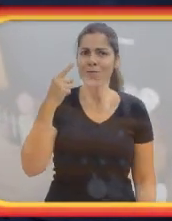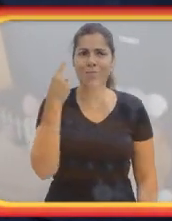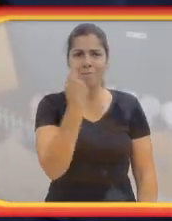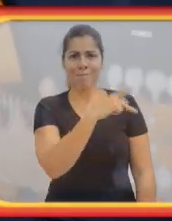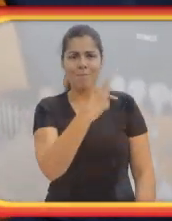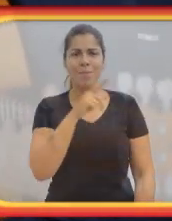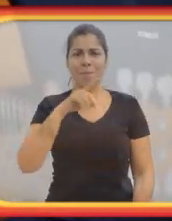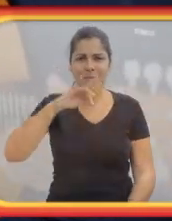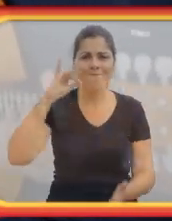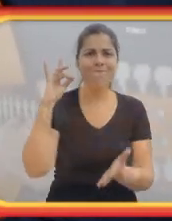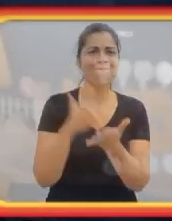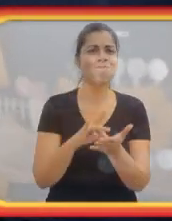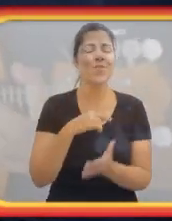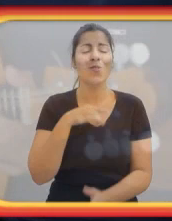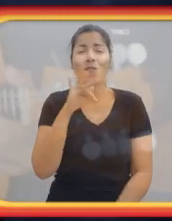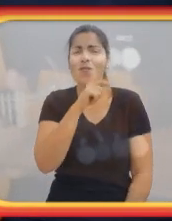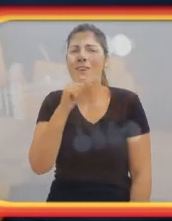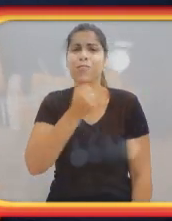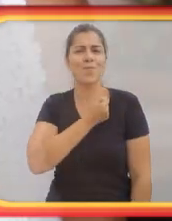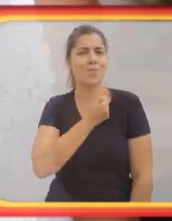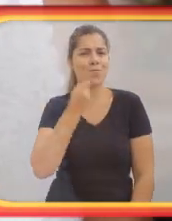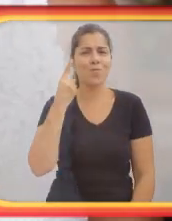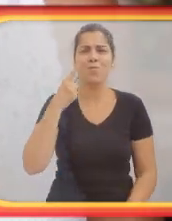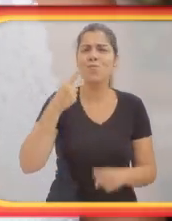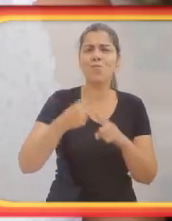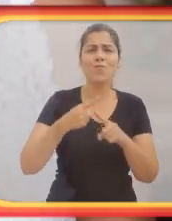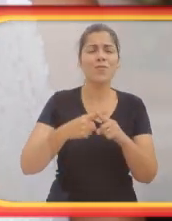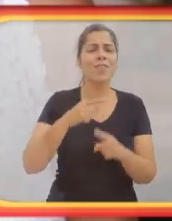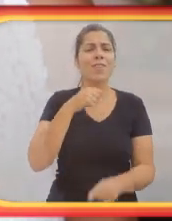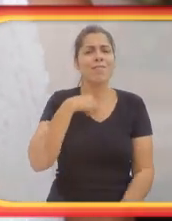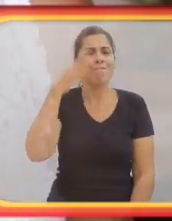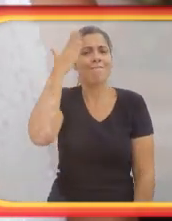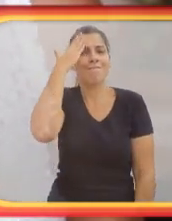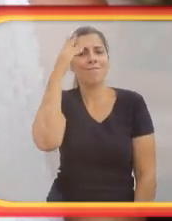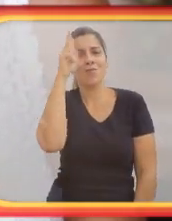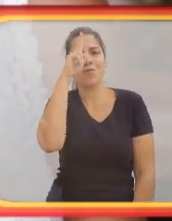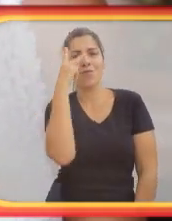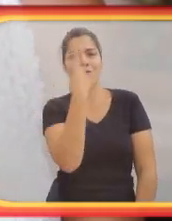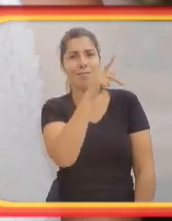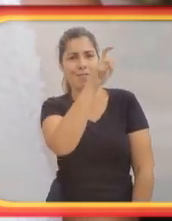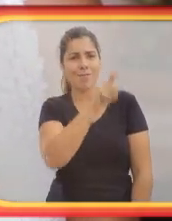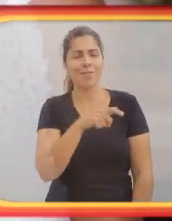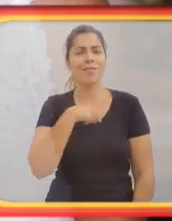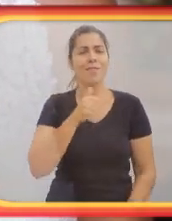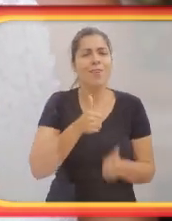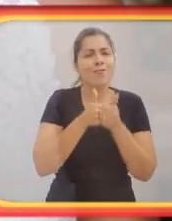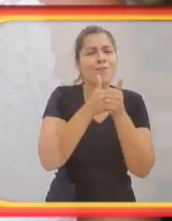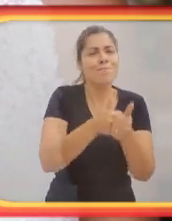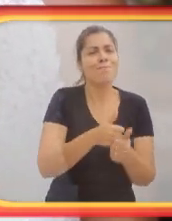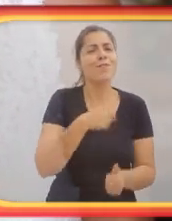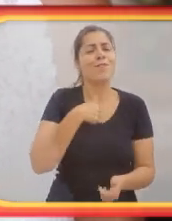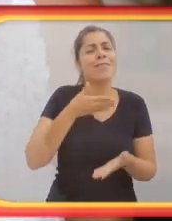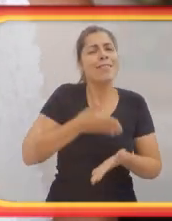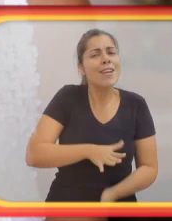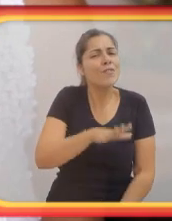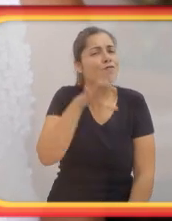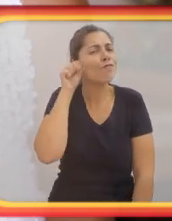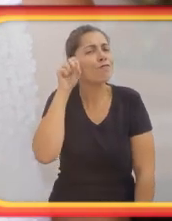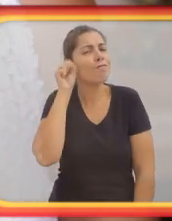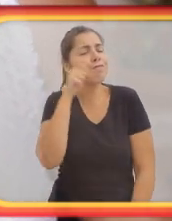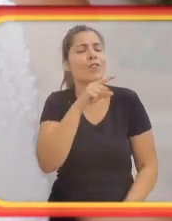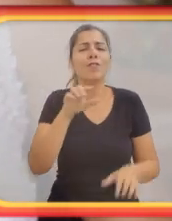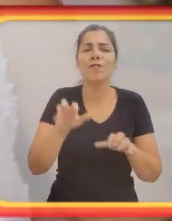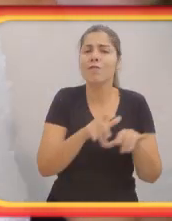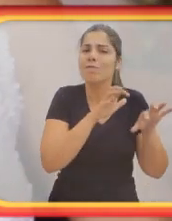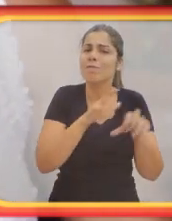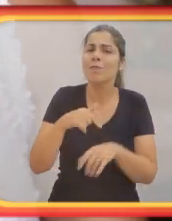1 dele, e isso realmente eu sou a fã número 1, porque eu sei da história dele,